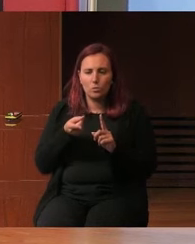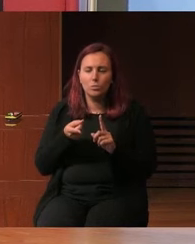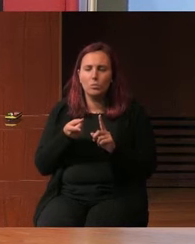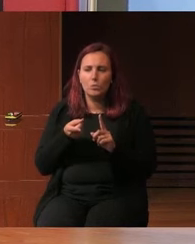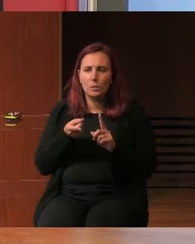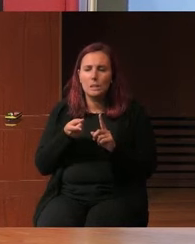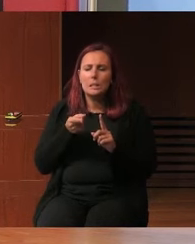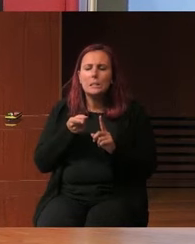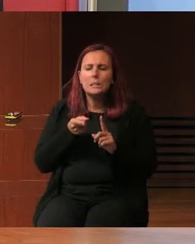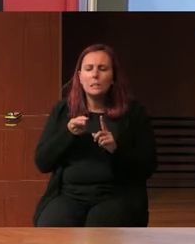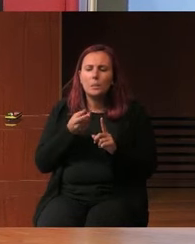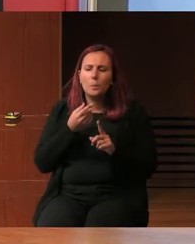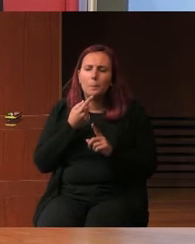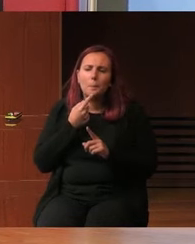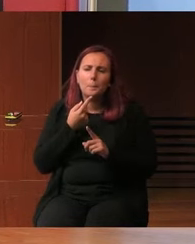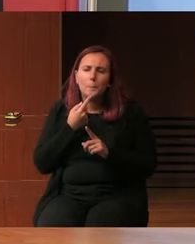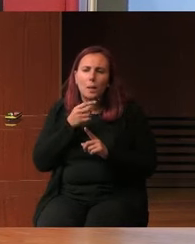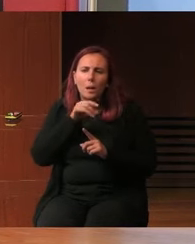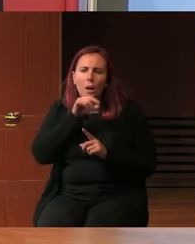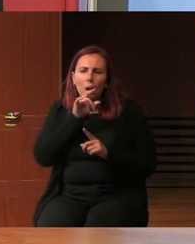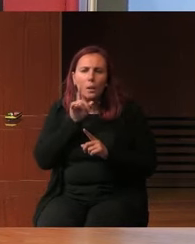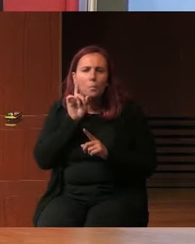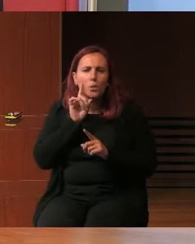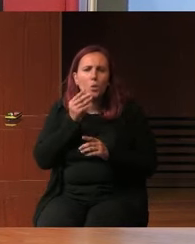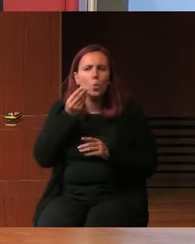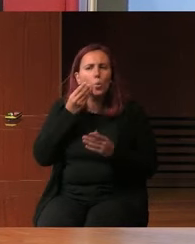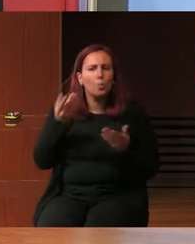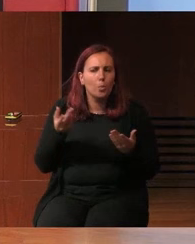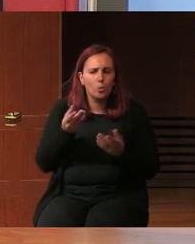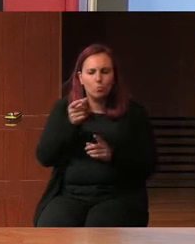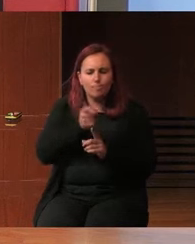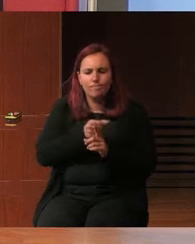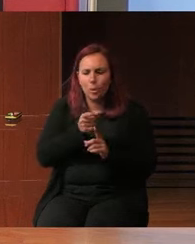a perceberem esta relevância do humano